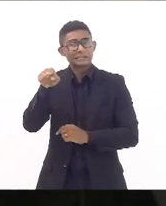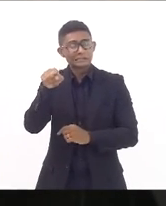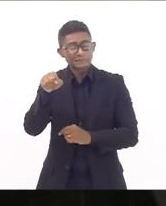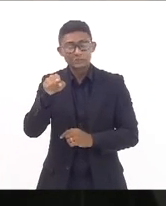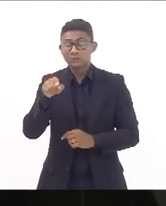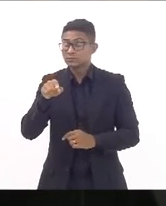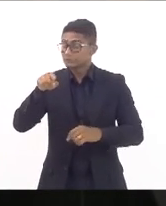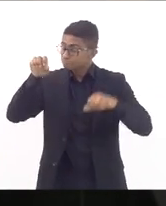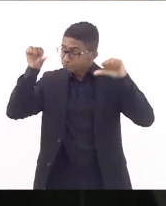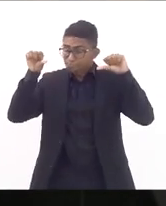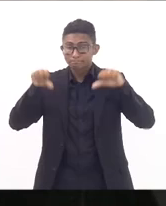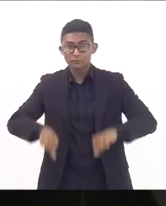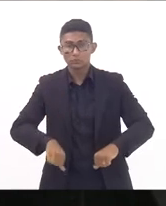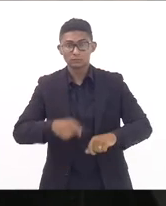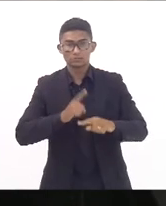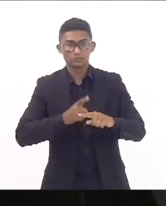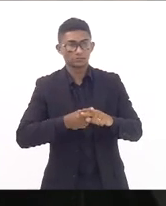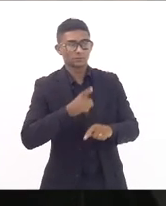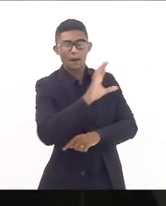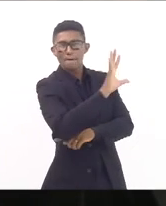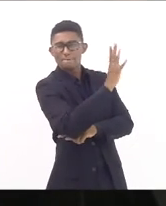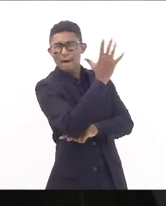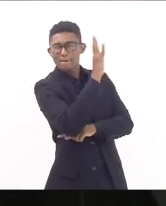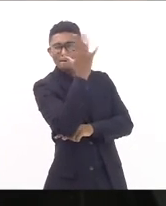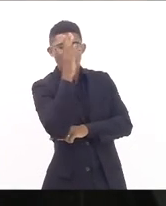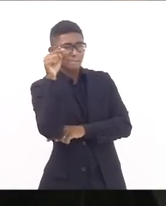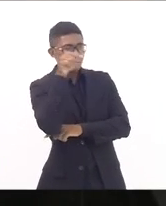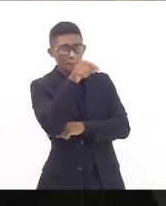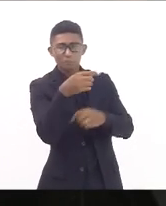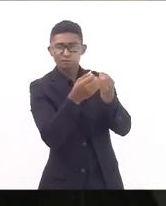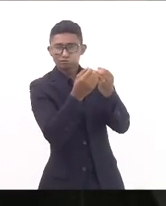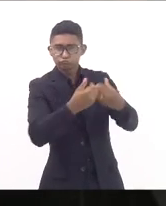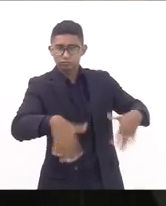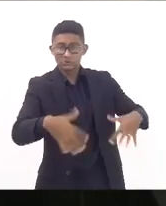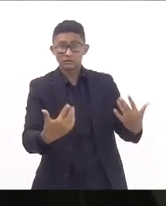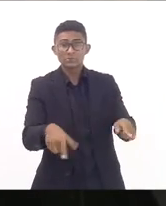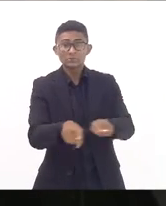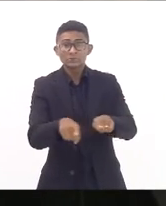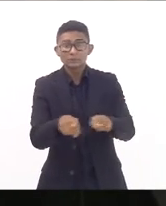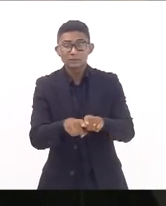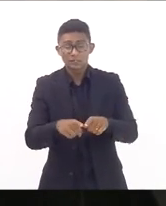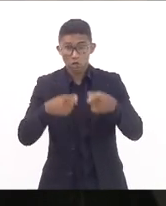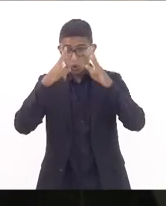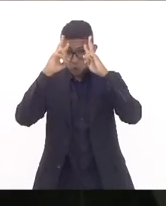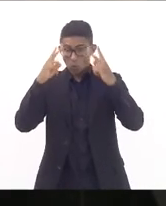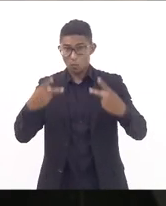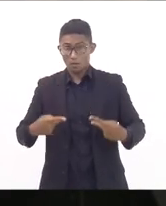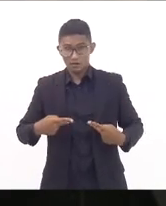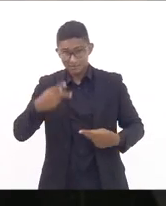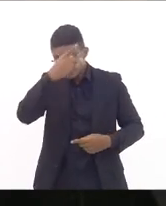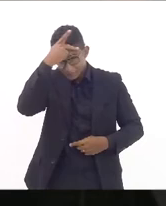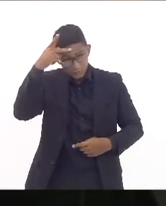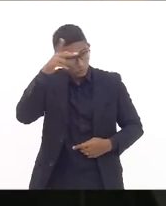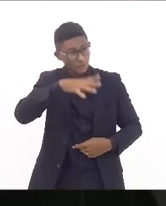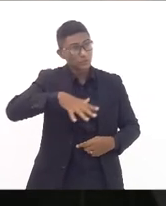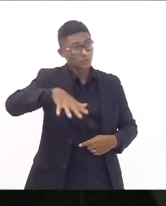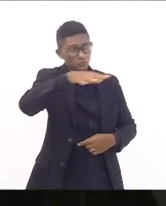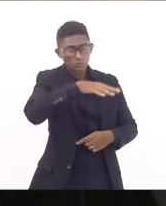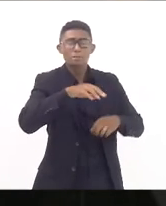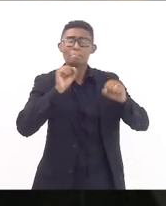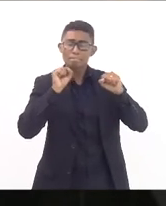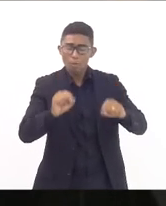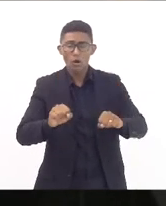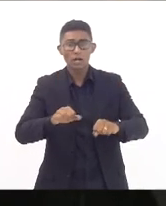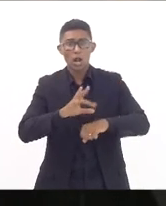dano ao meio ambiente, mas como também ao ser humano, como câncer. E muitas pessoas, às vezes, por não ter